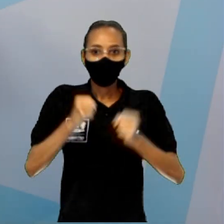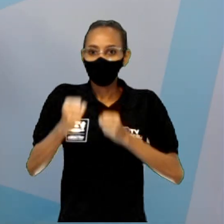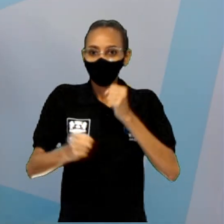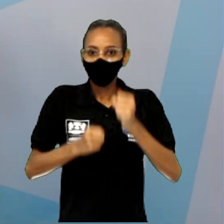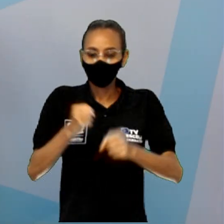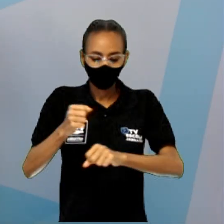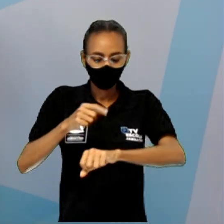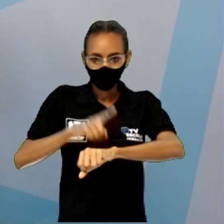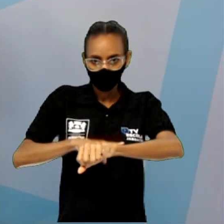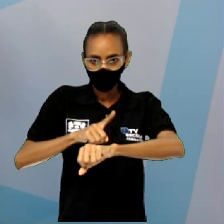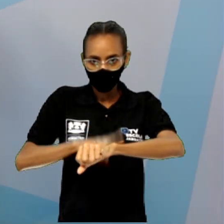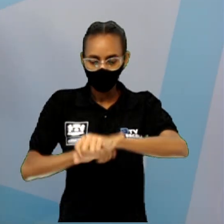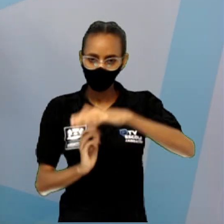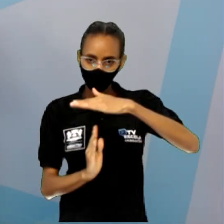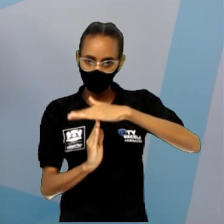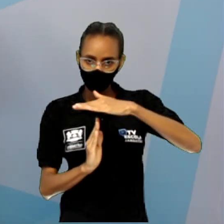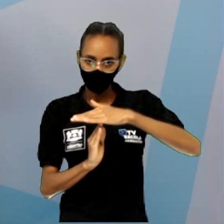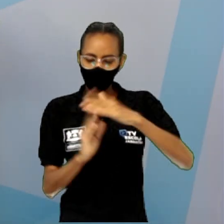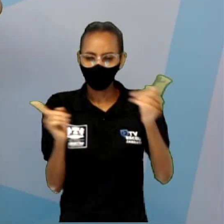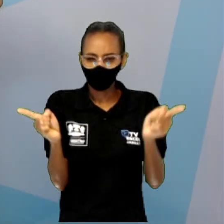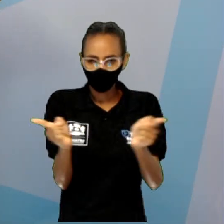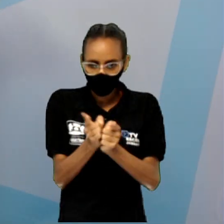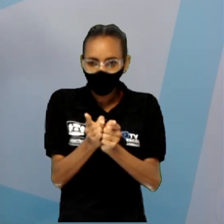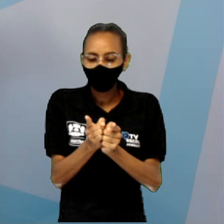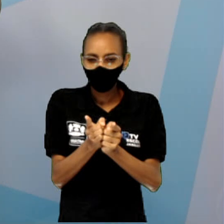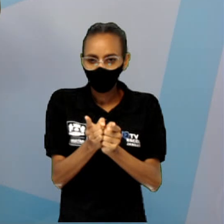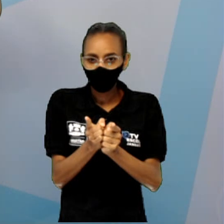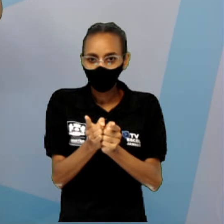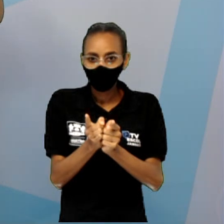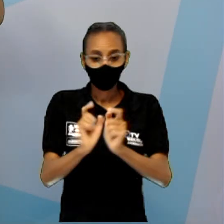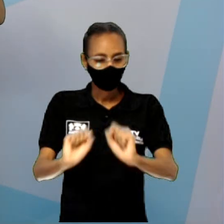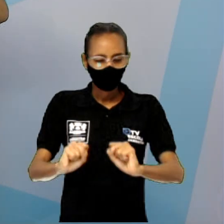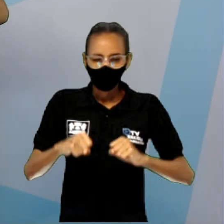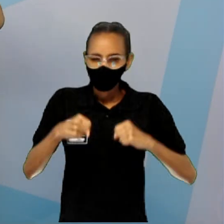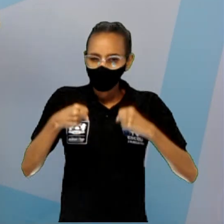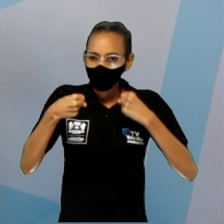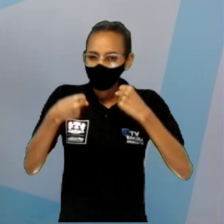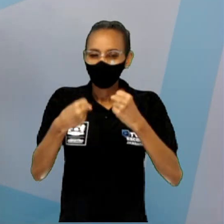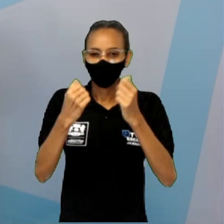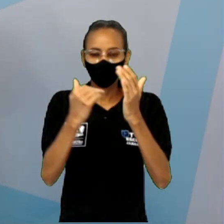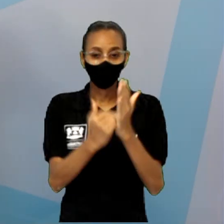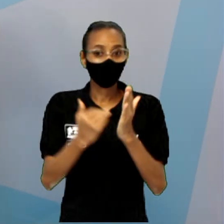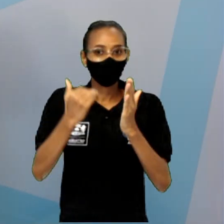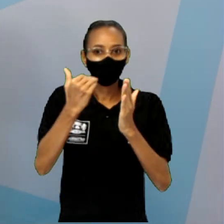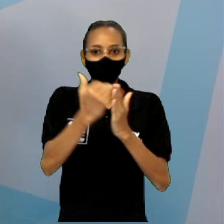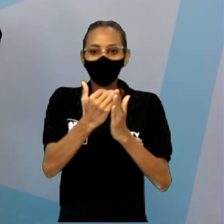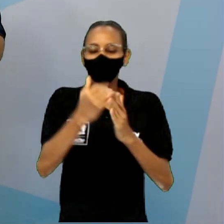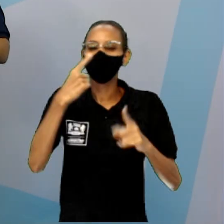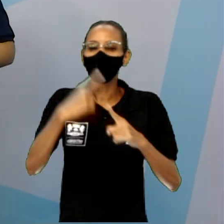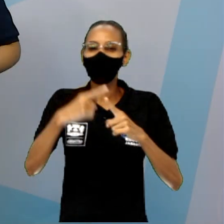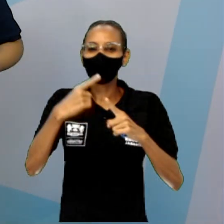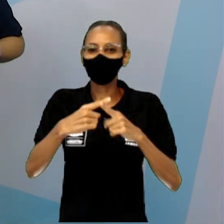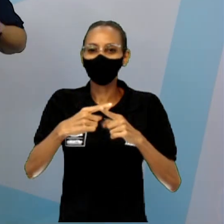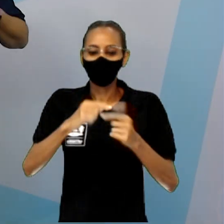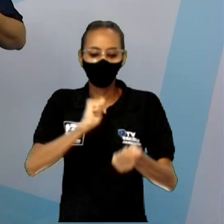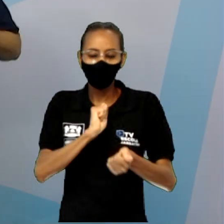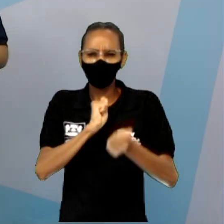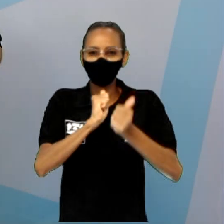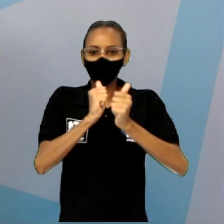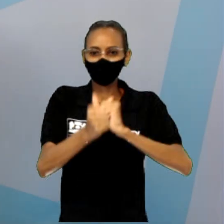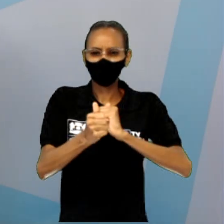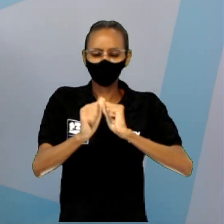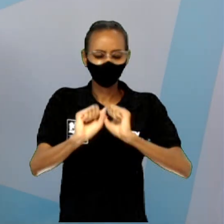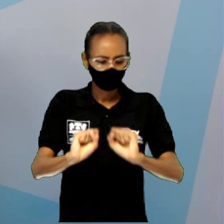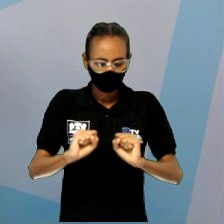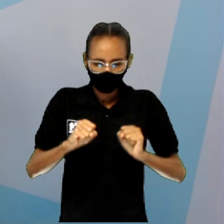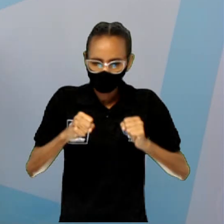é curto e a intensidade é altíssima, ou seja, o corredor, o atleta, ele vai dar o máximo